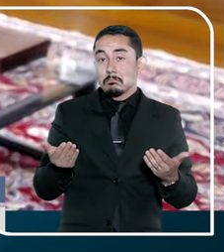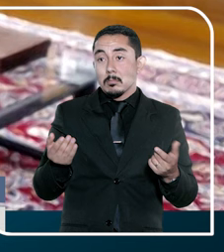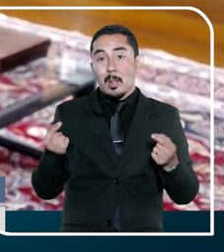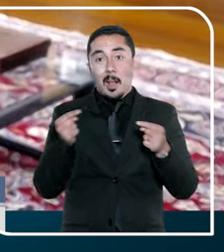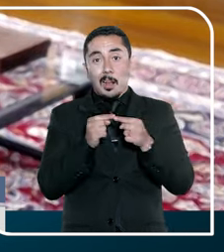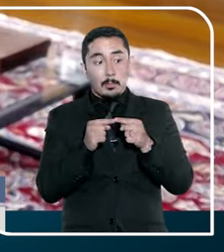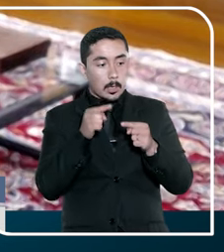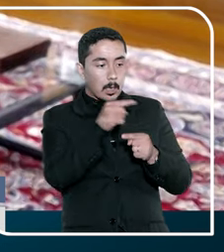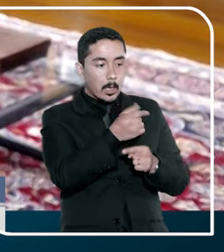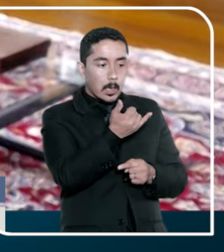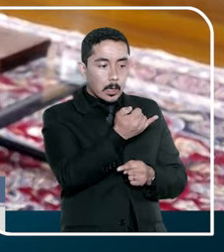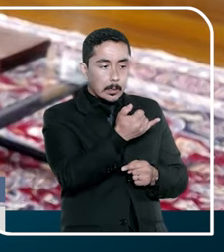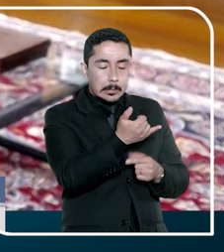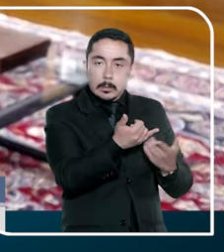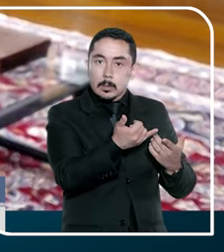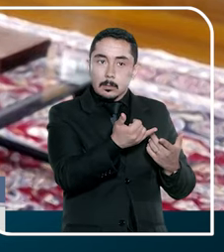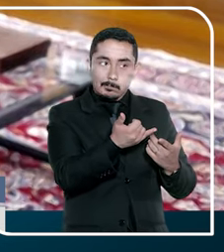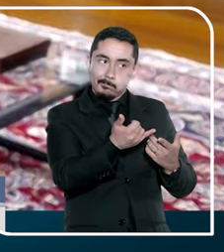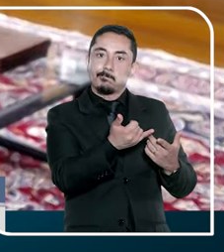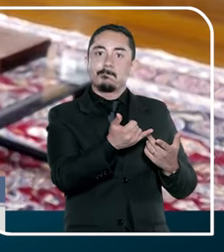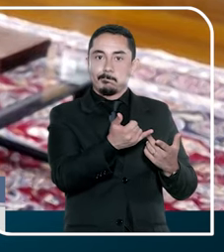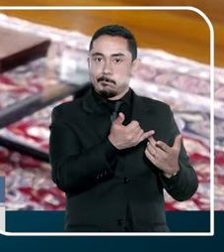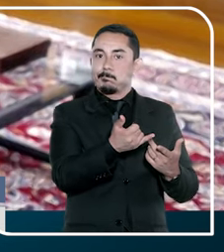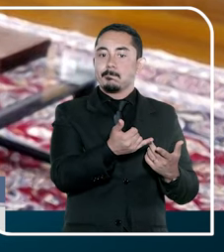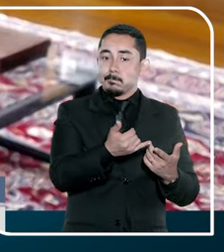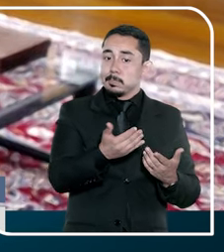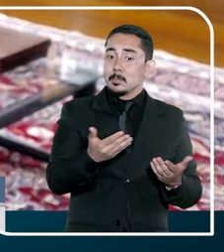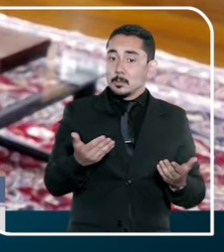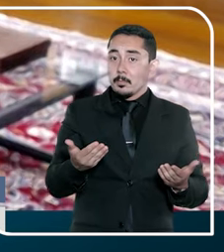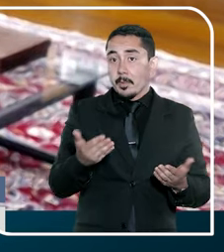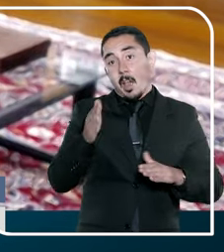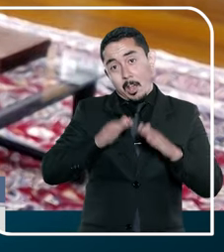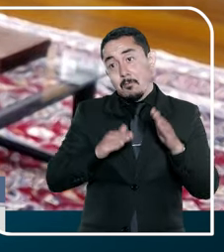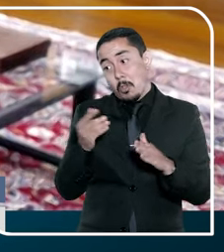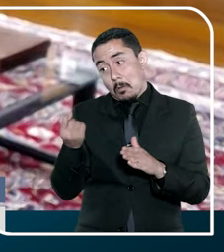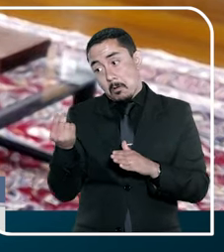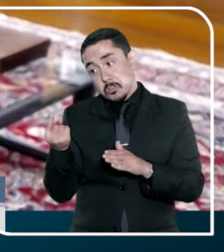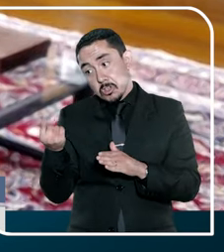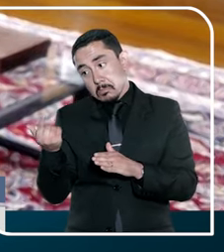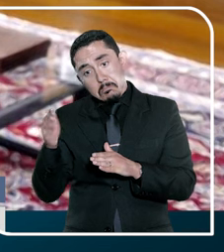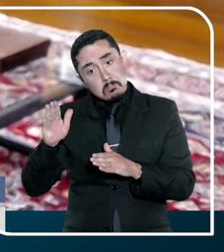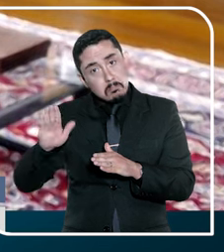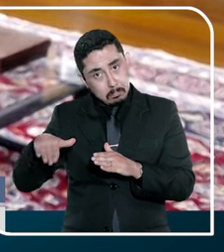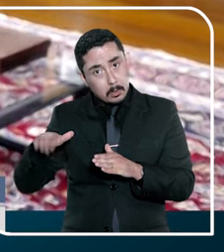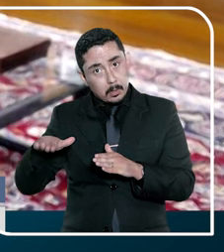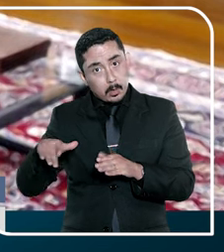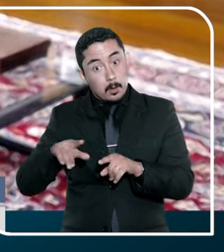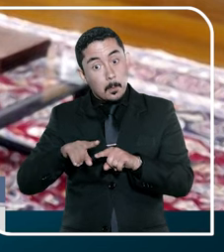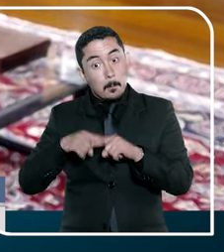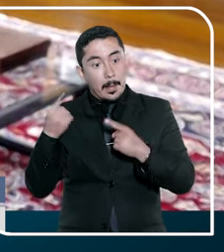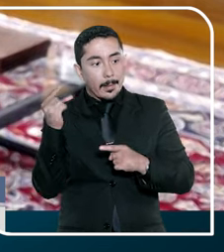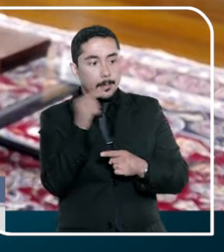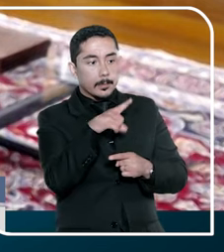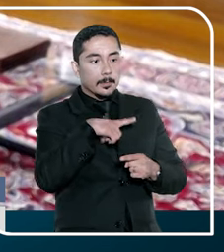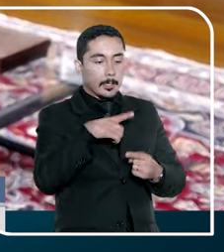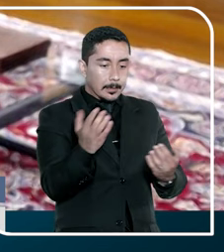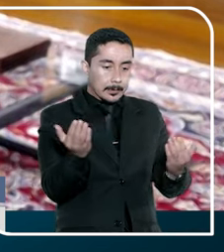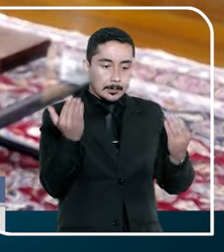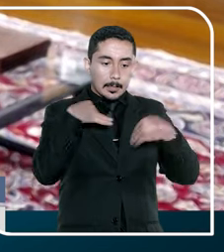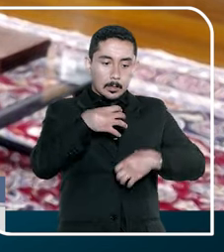esse bem jurídico mesmo que monetariamente inexpressivo ele tem um valor que h de ser